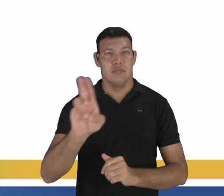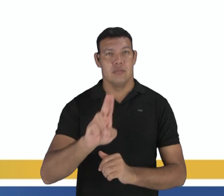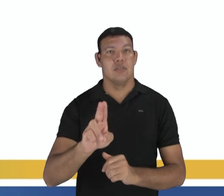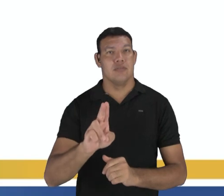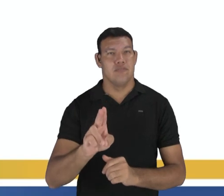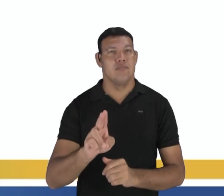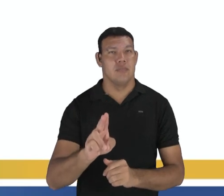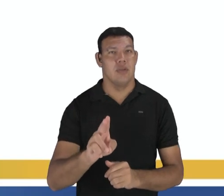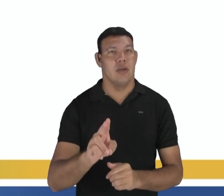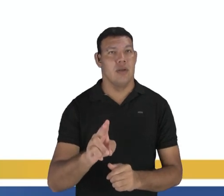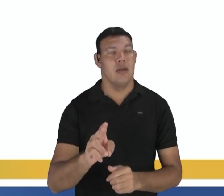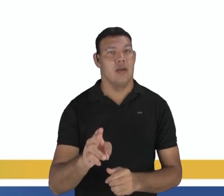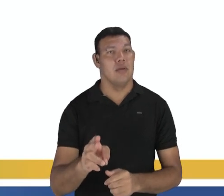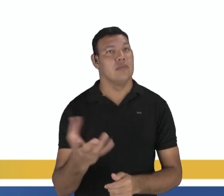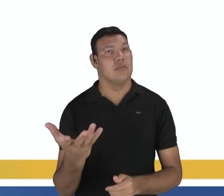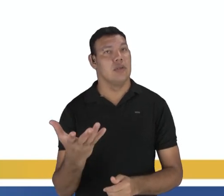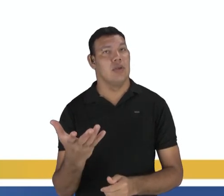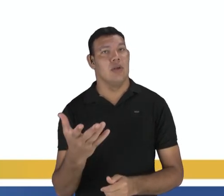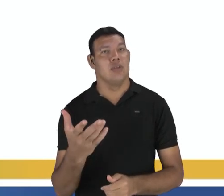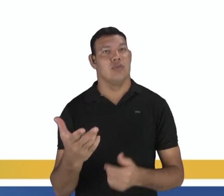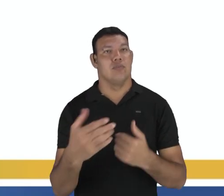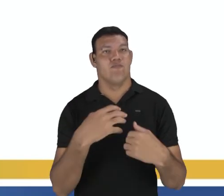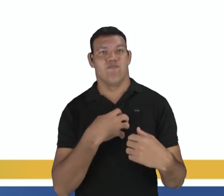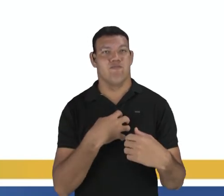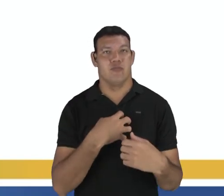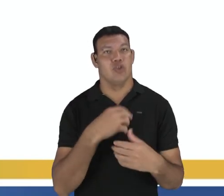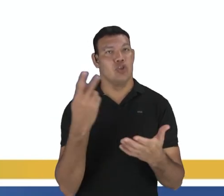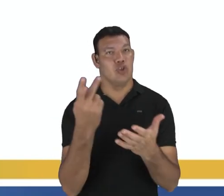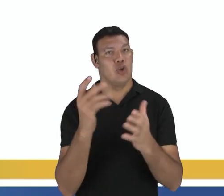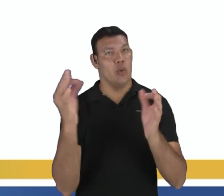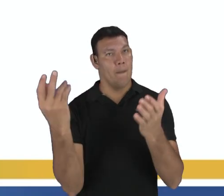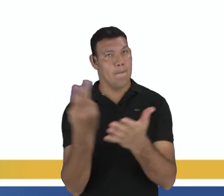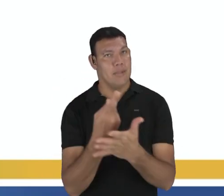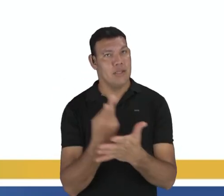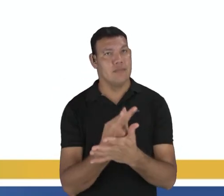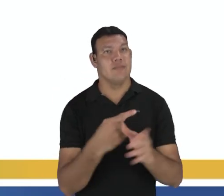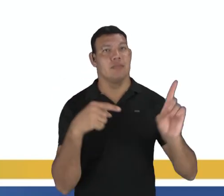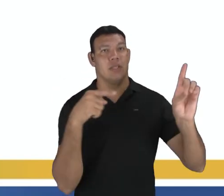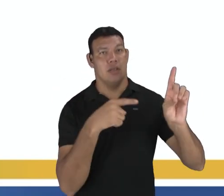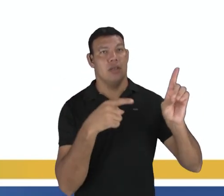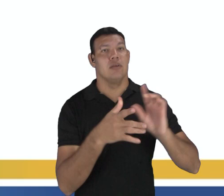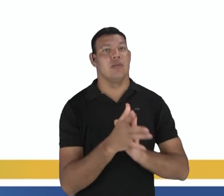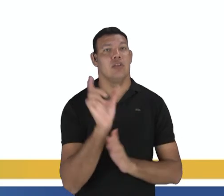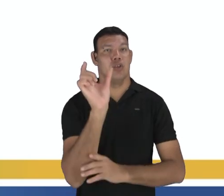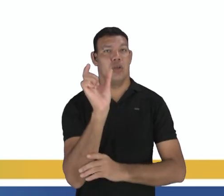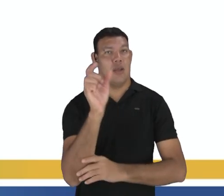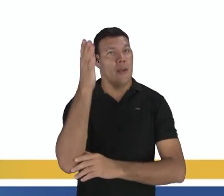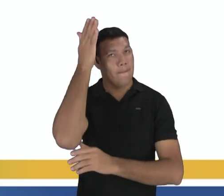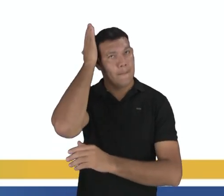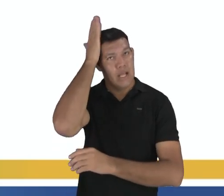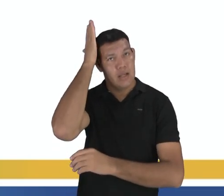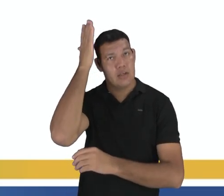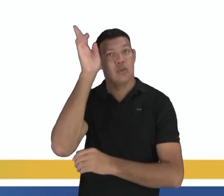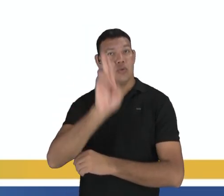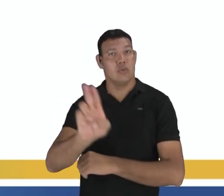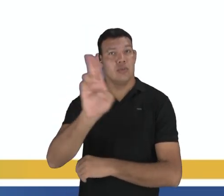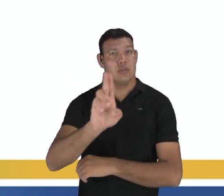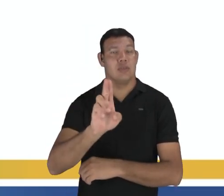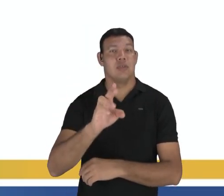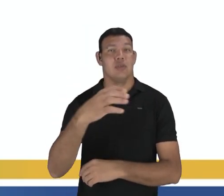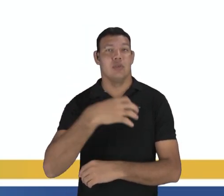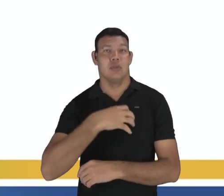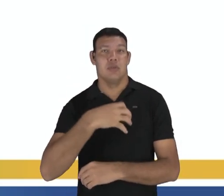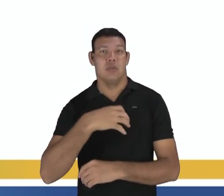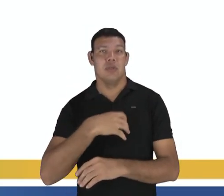termo burro foi utilizado no sentido denotativo, indicando que as pessoas menos espertas precisam de